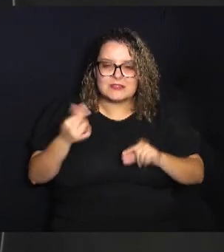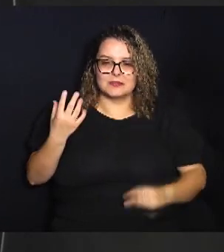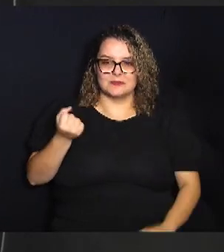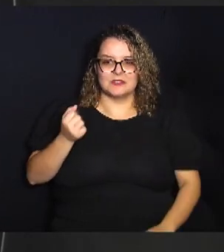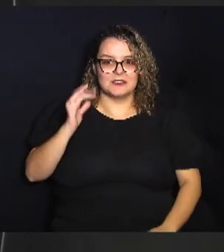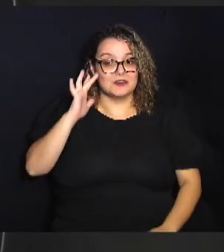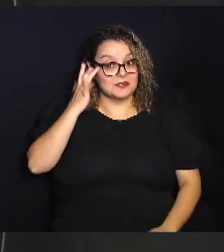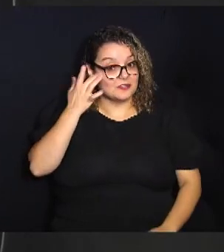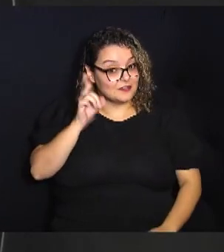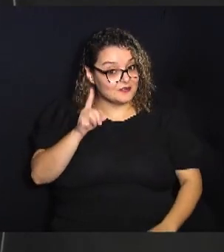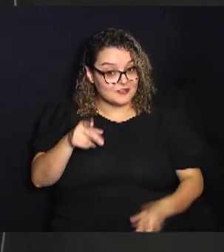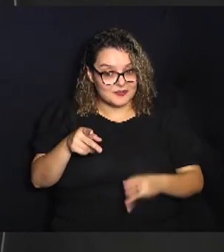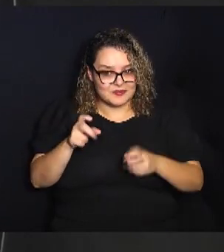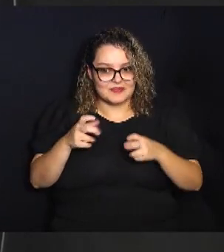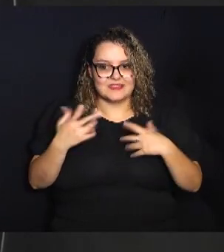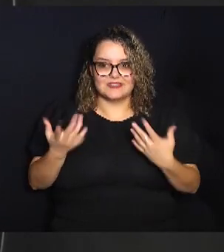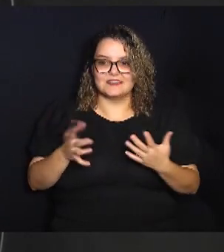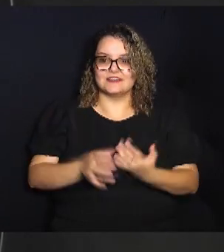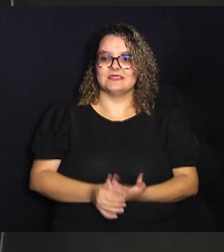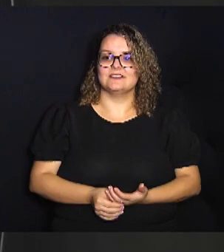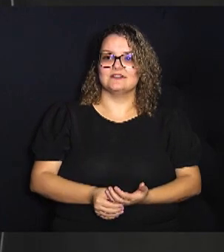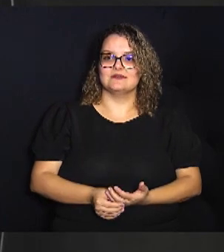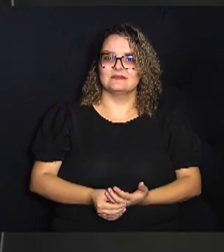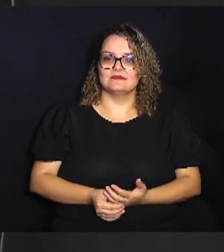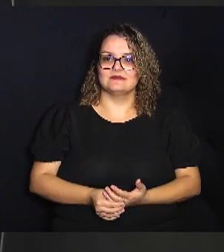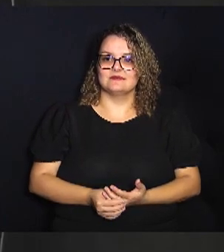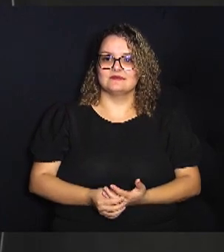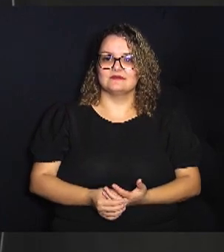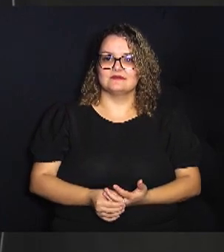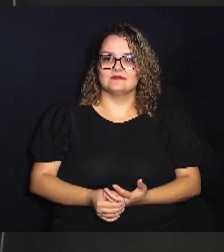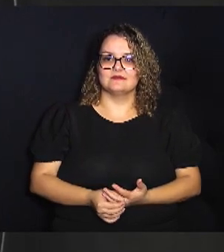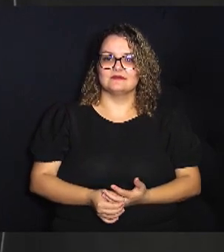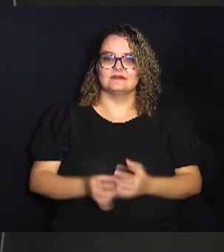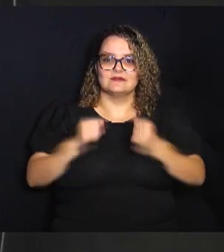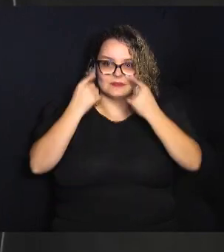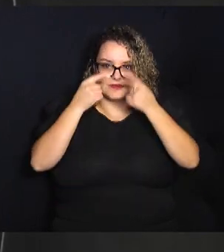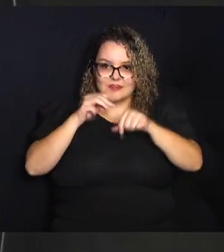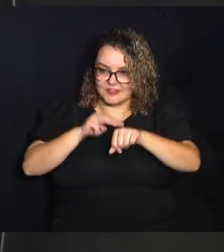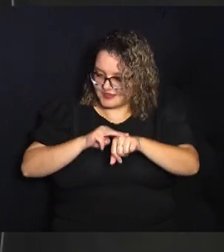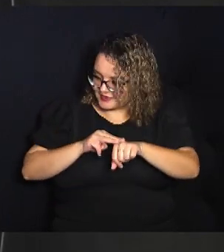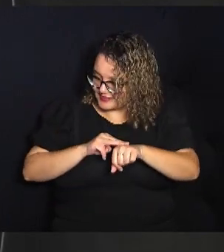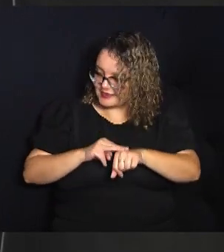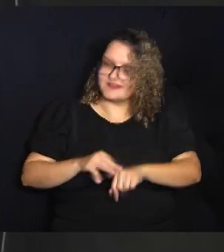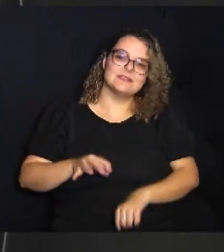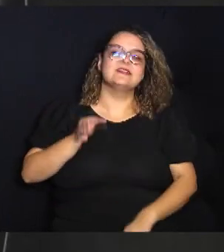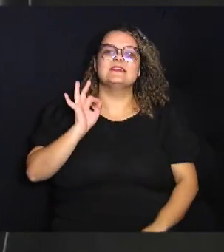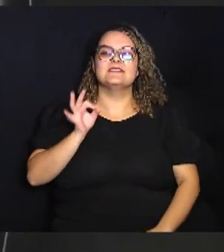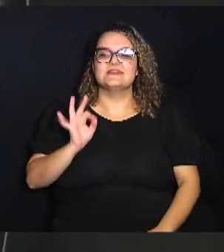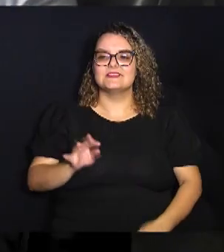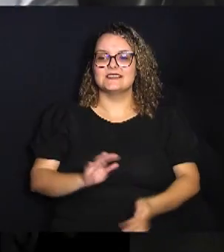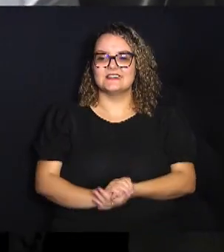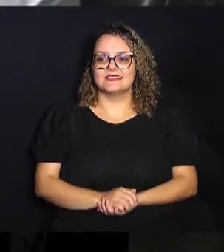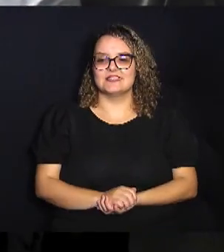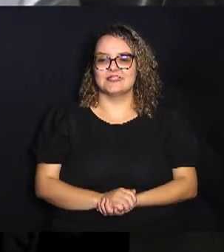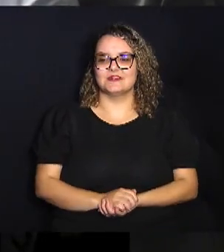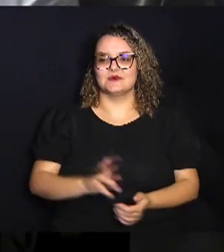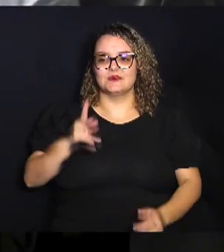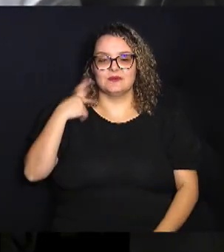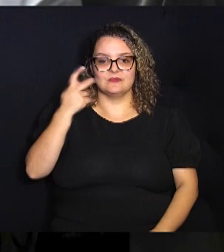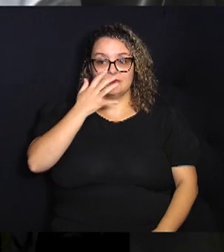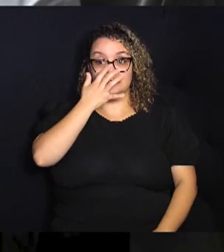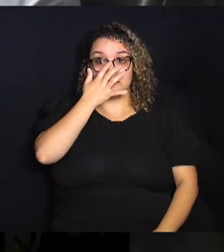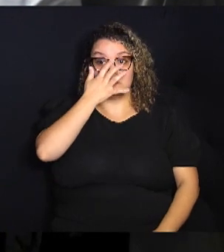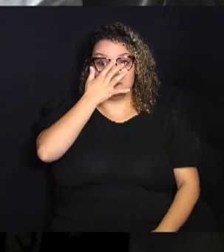está enxergando, e olhos castanhos. Tá certo. Então, vereador, a